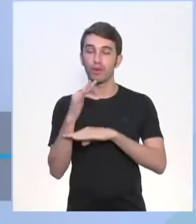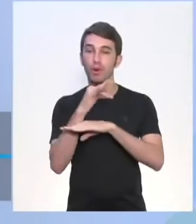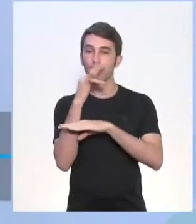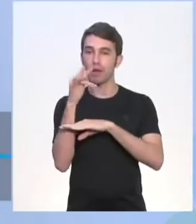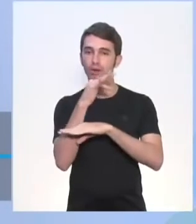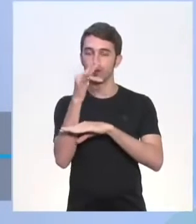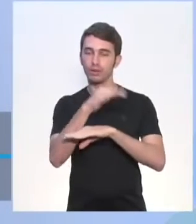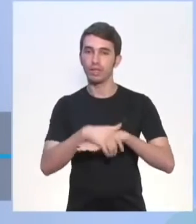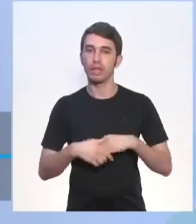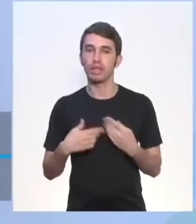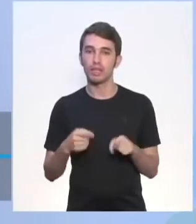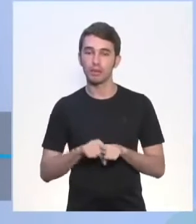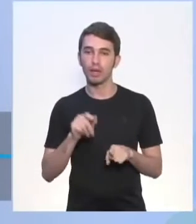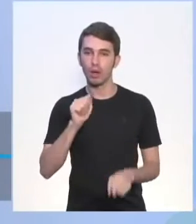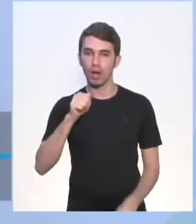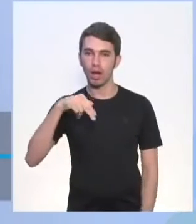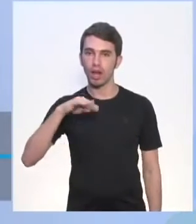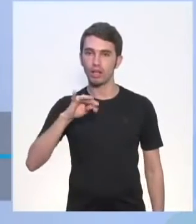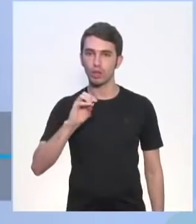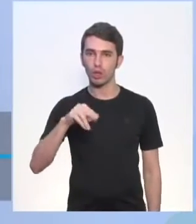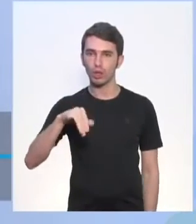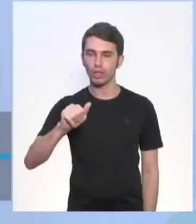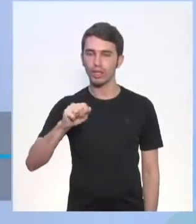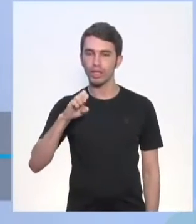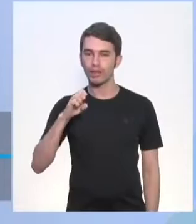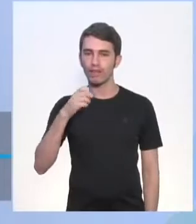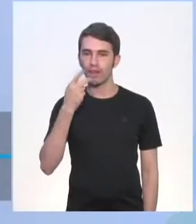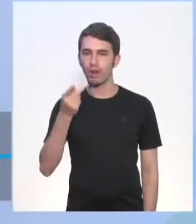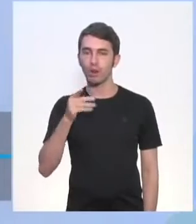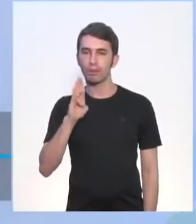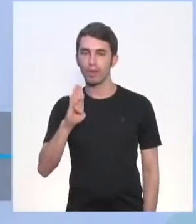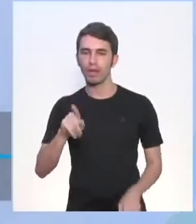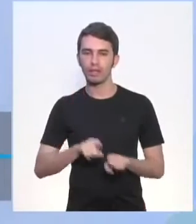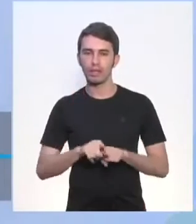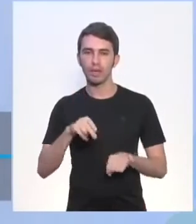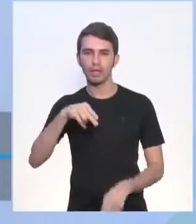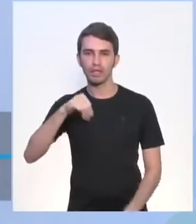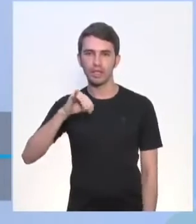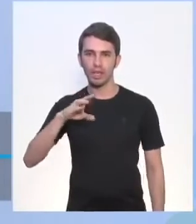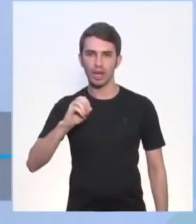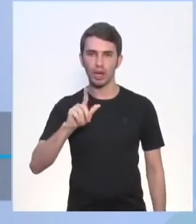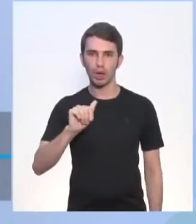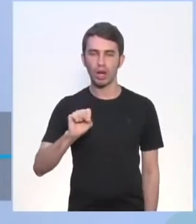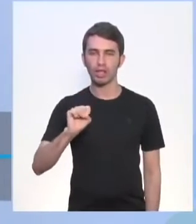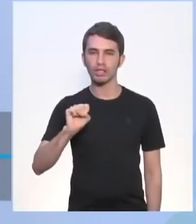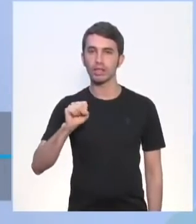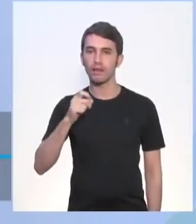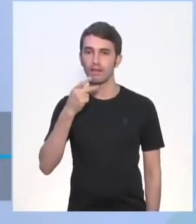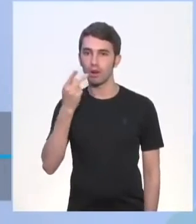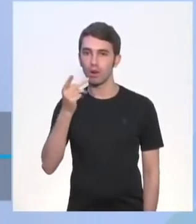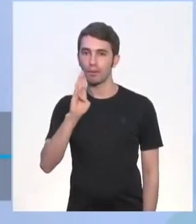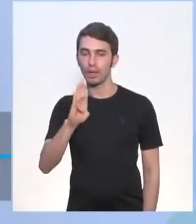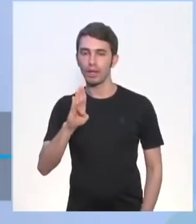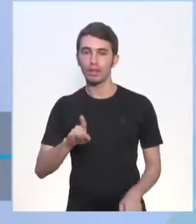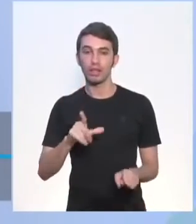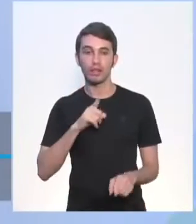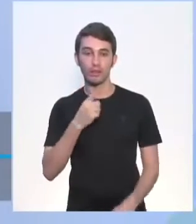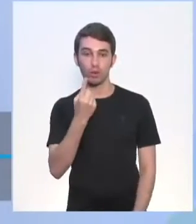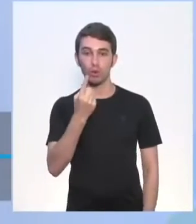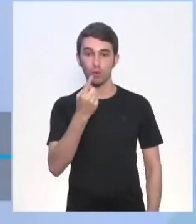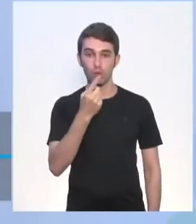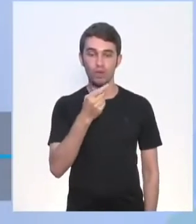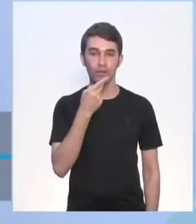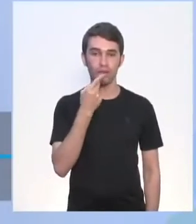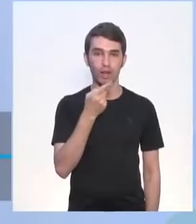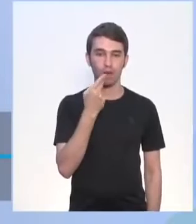ver aqui o que mais. B, todos estão colocando B, Mauro. Colocando o aluno B, Nicolas também colocou letra B. Aqui, ó, teve um que colocou A e